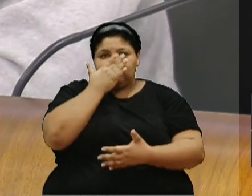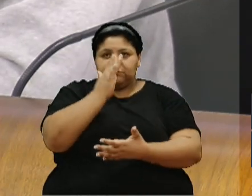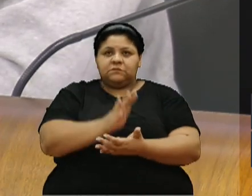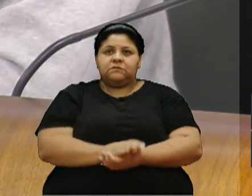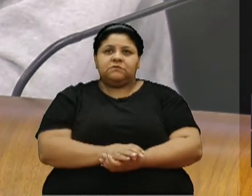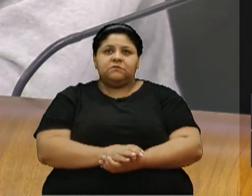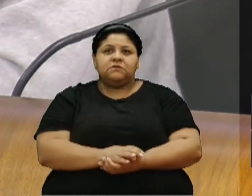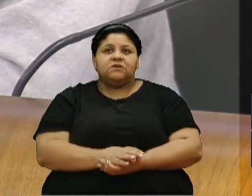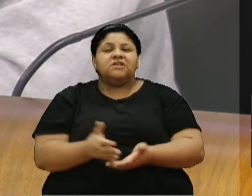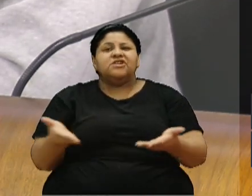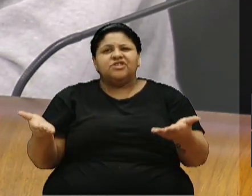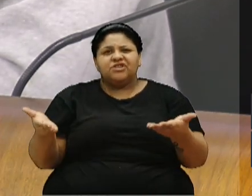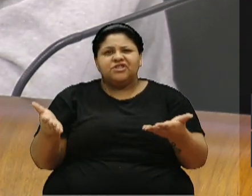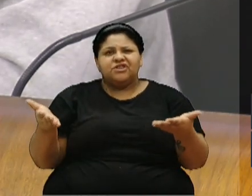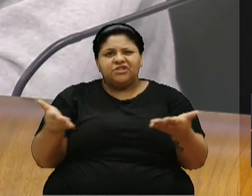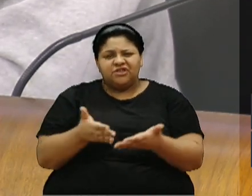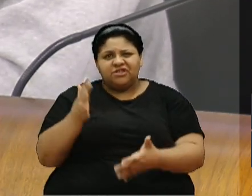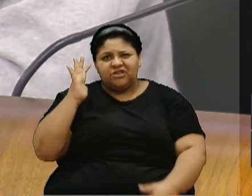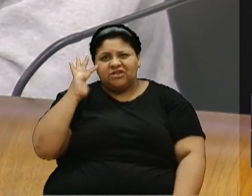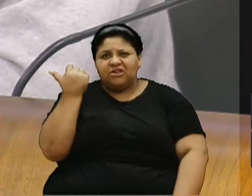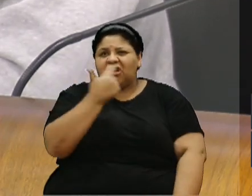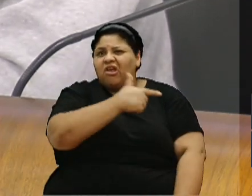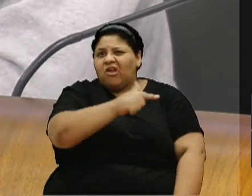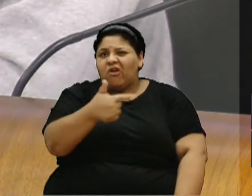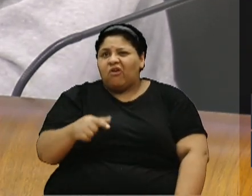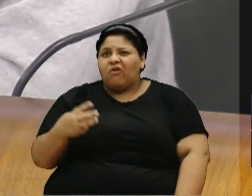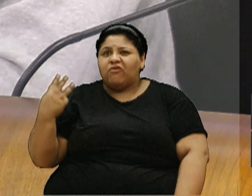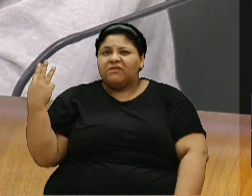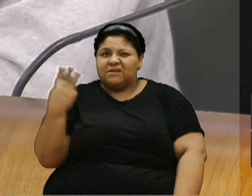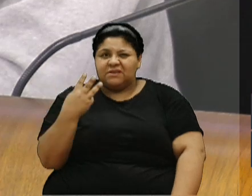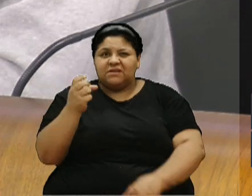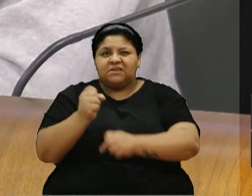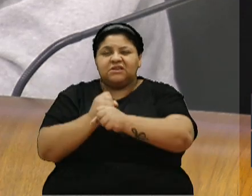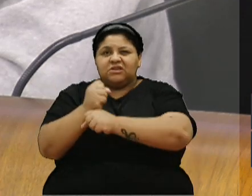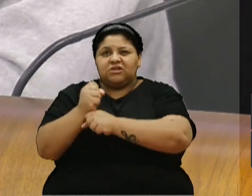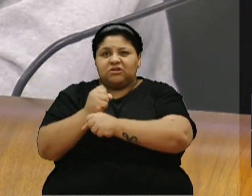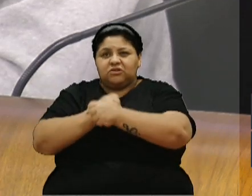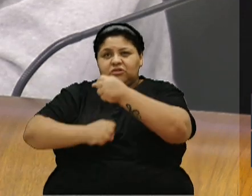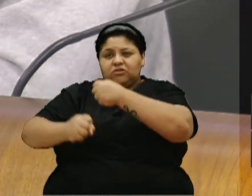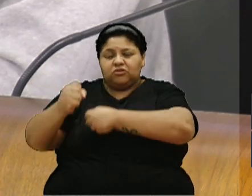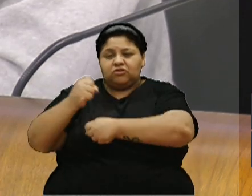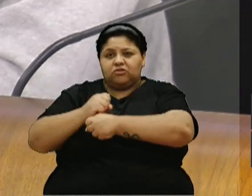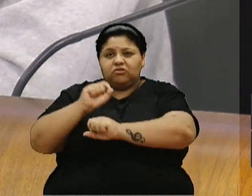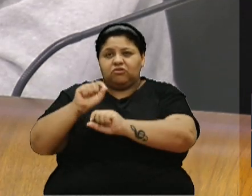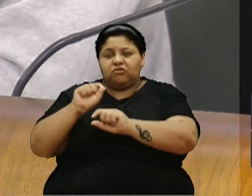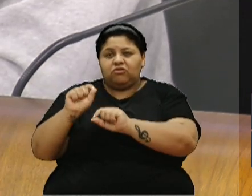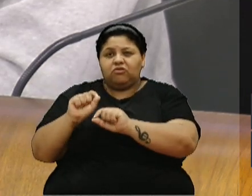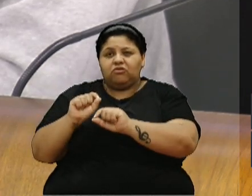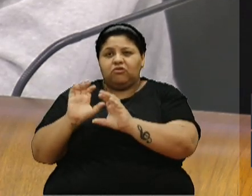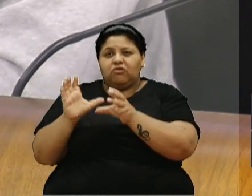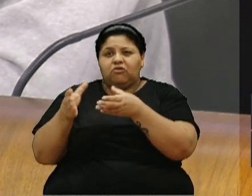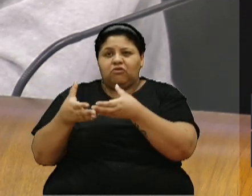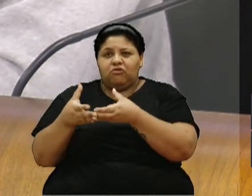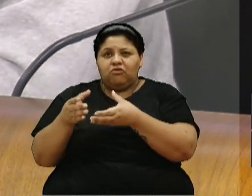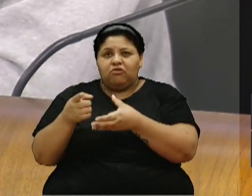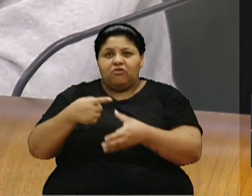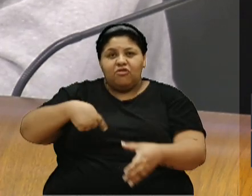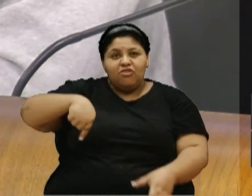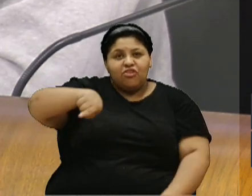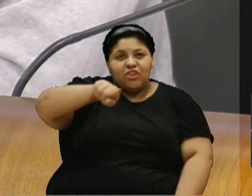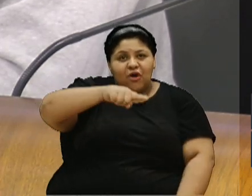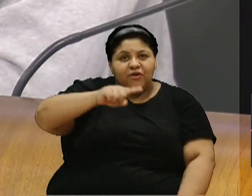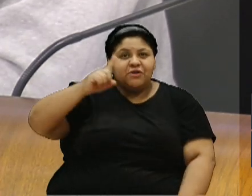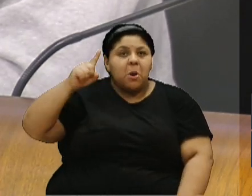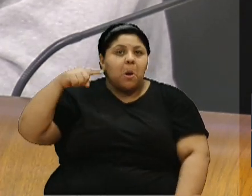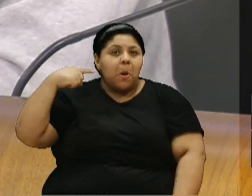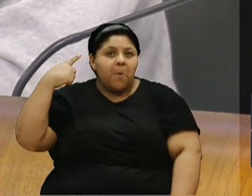Já houveram, né, outras 3 edições, né, do que o Fórum Gaúcho chama de Nós Loucos,